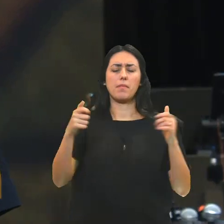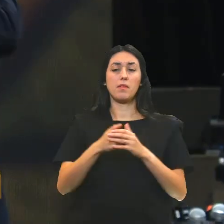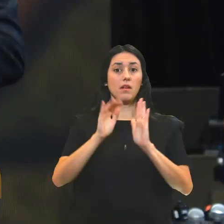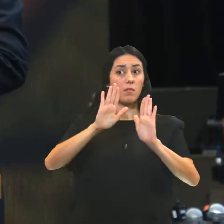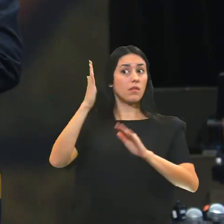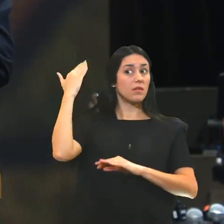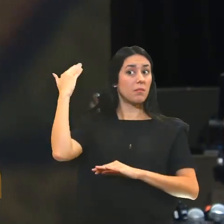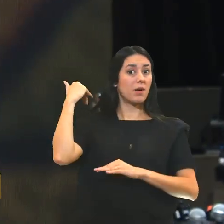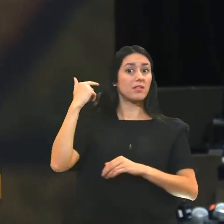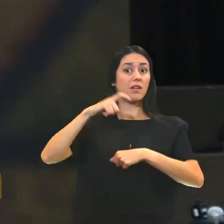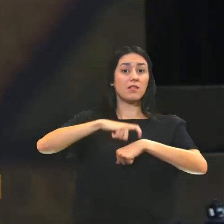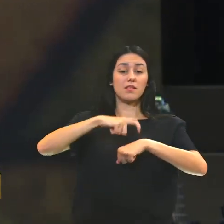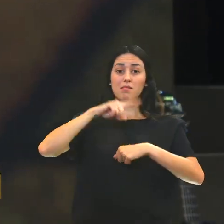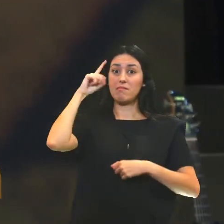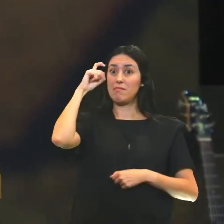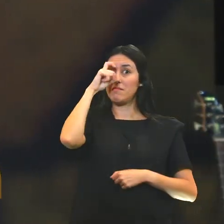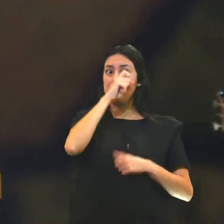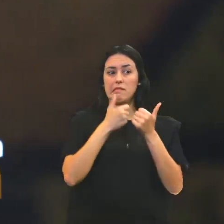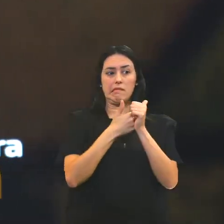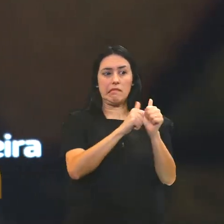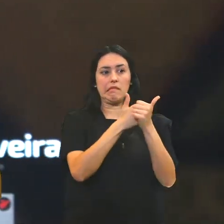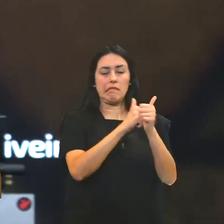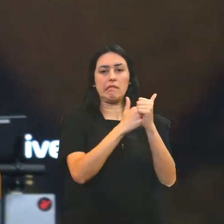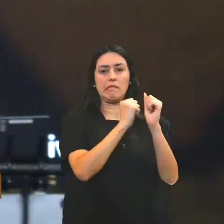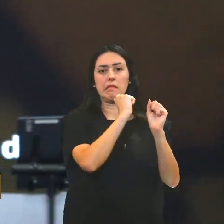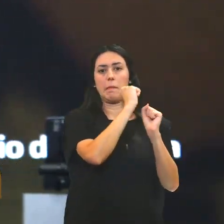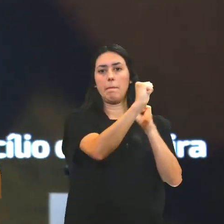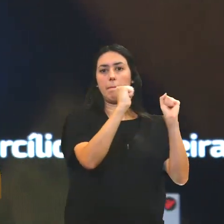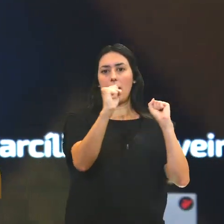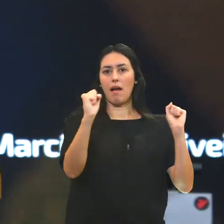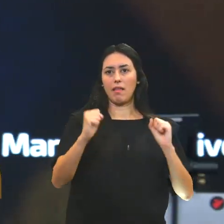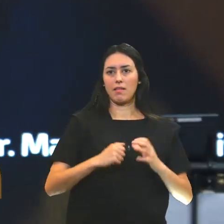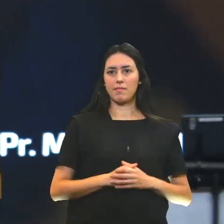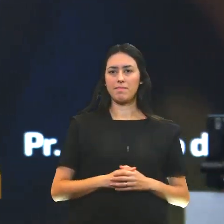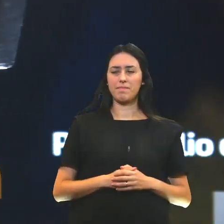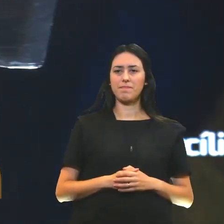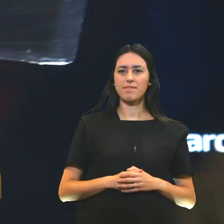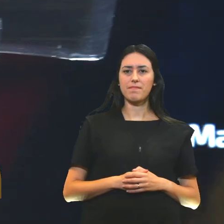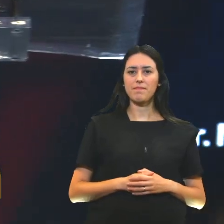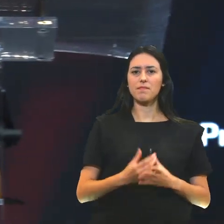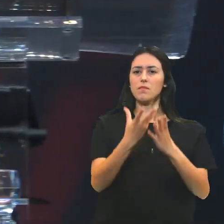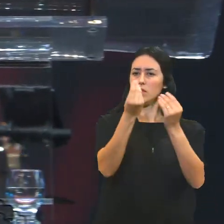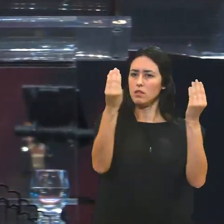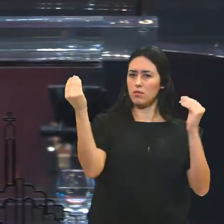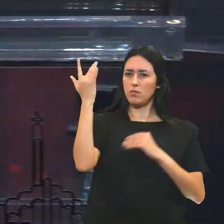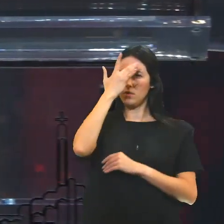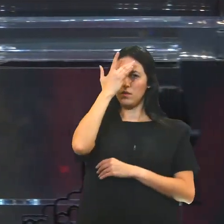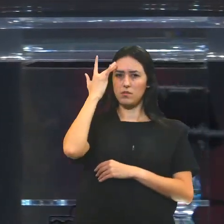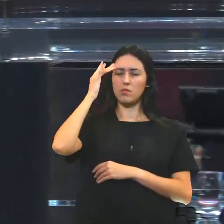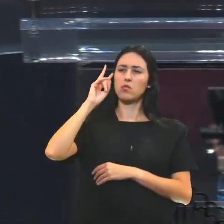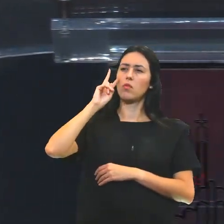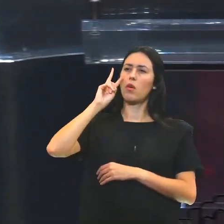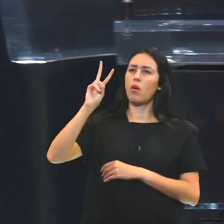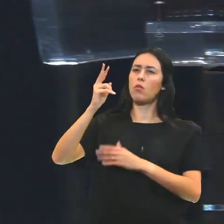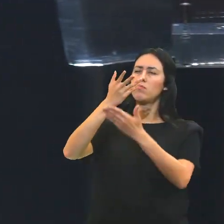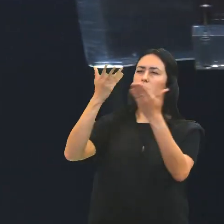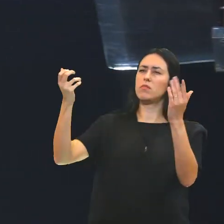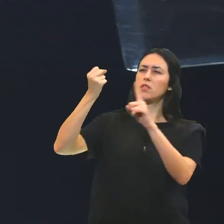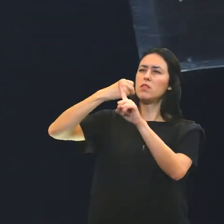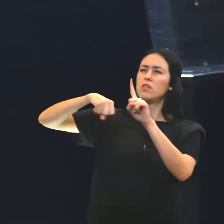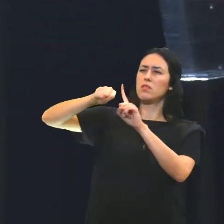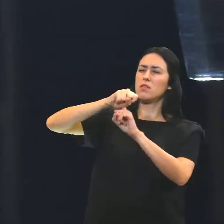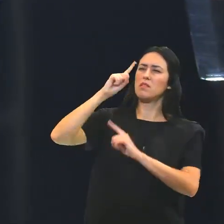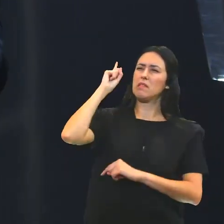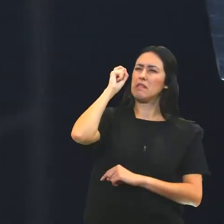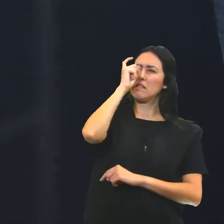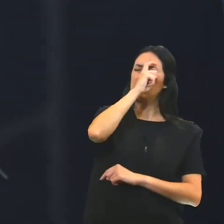tempo de perseguição. É interessante porque tem muita gente hoje que olha para o momento social, para as